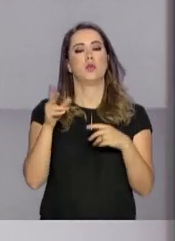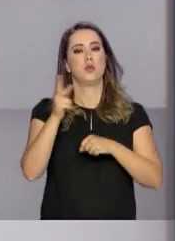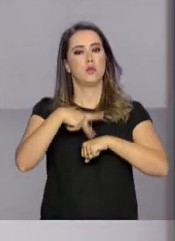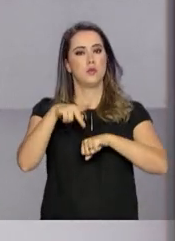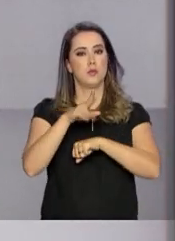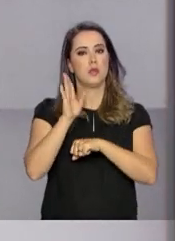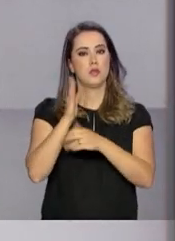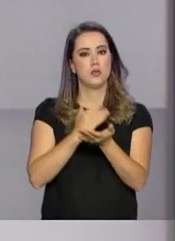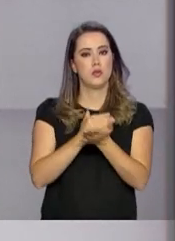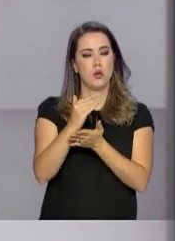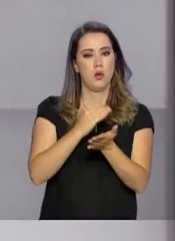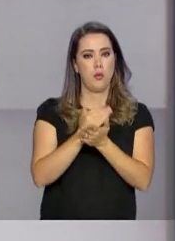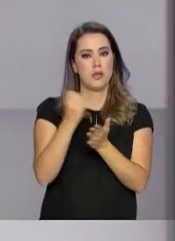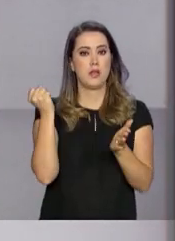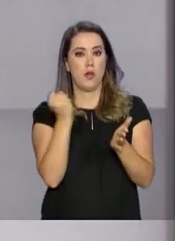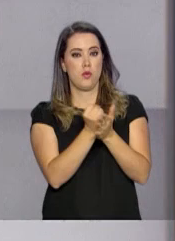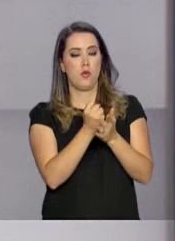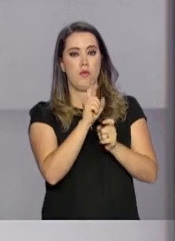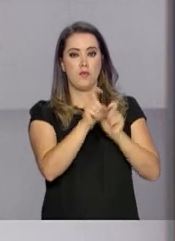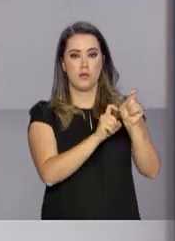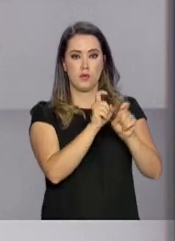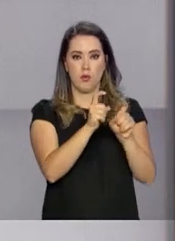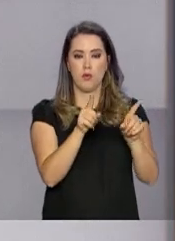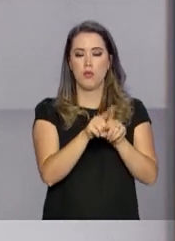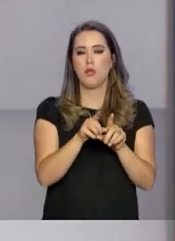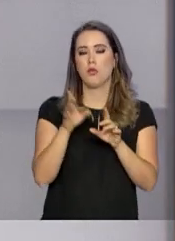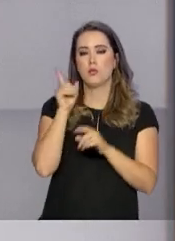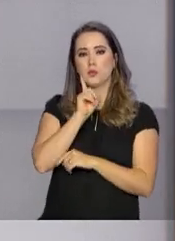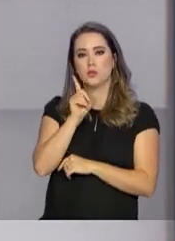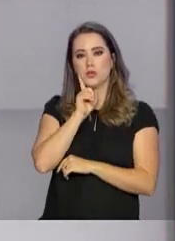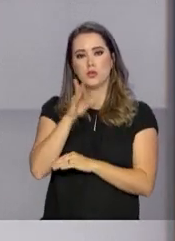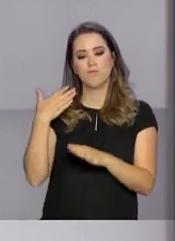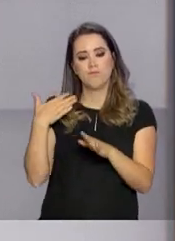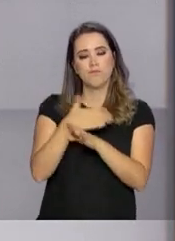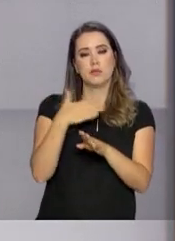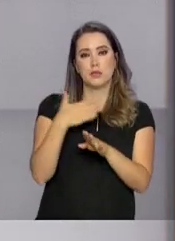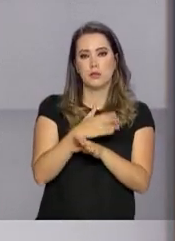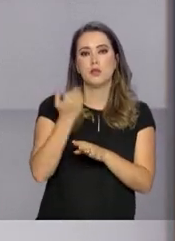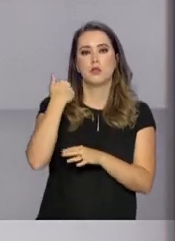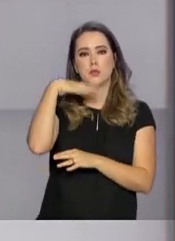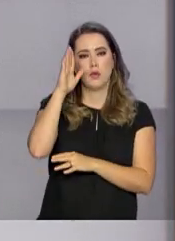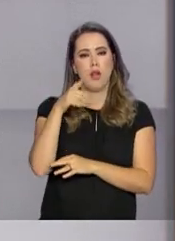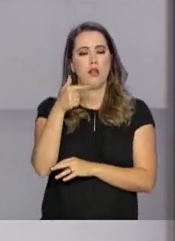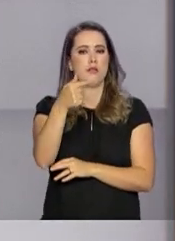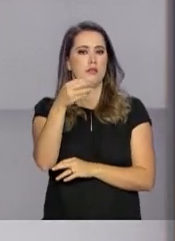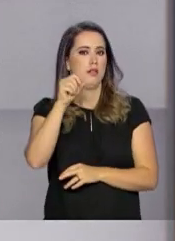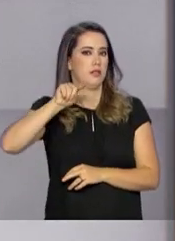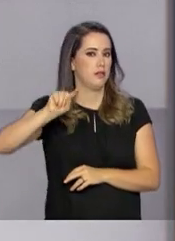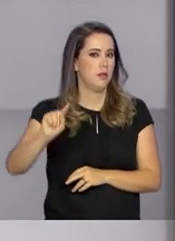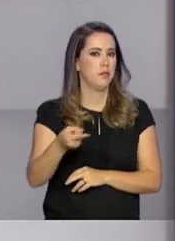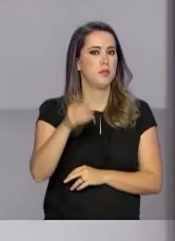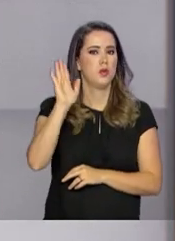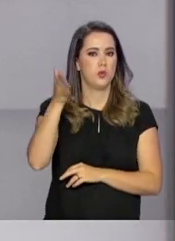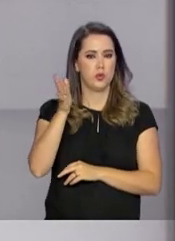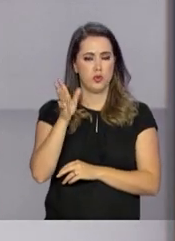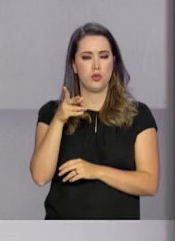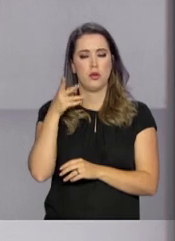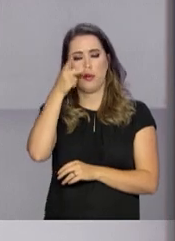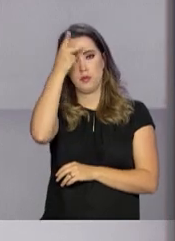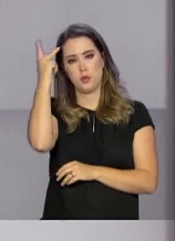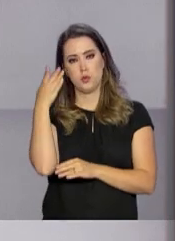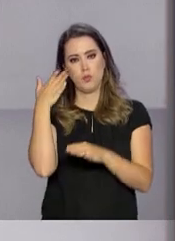atendidos pelo visto eletrônico os estados unidos lideram no número de emissões com 70 mil 793